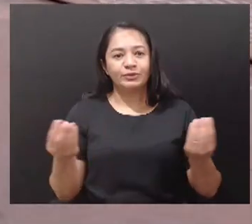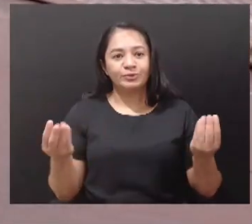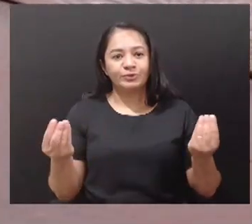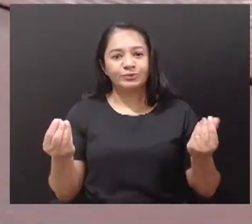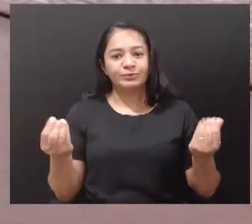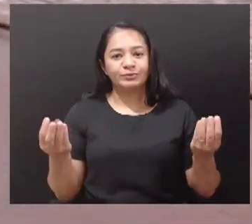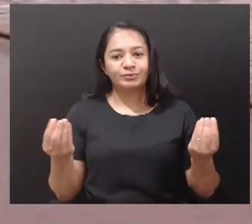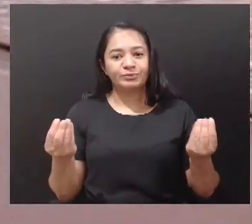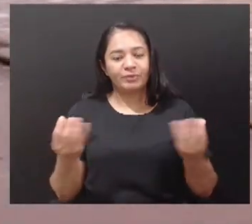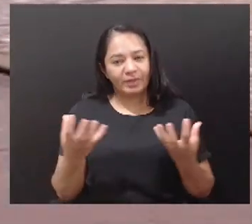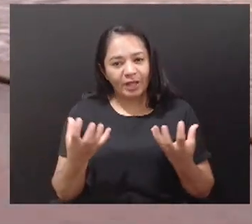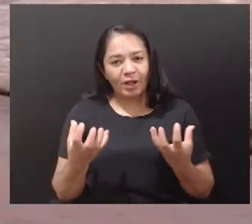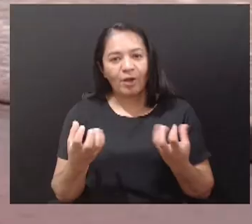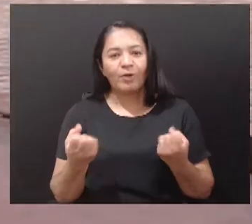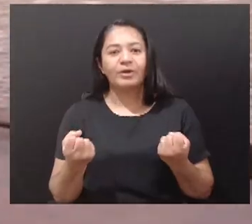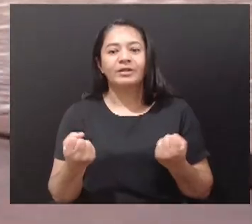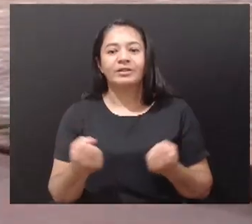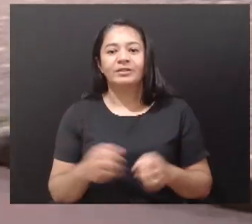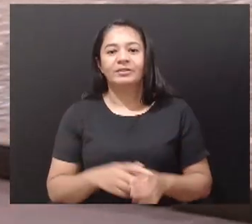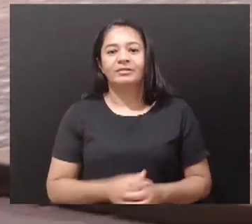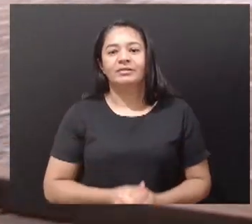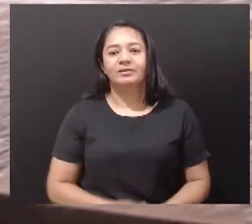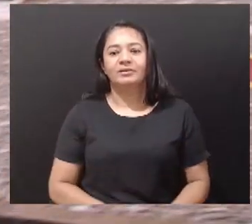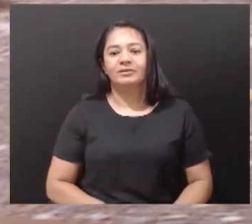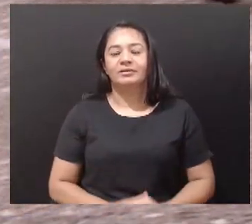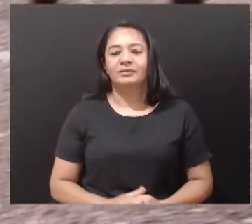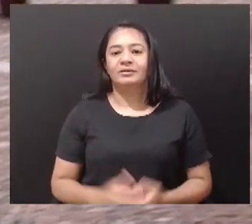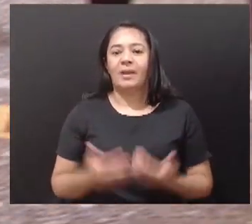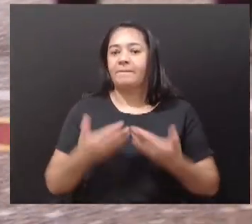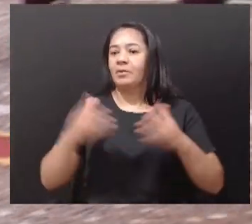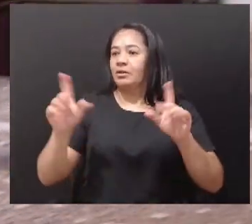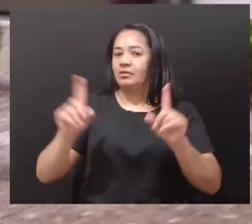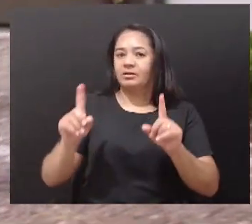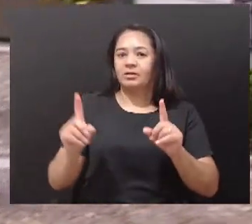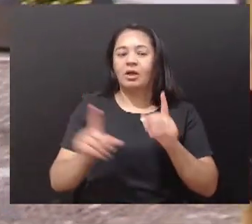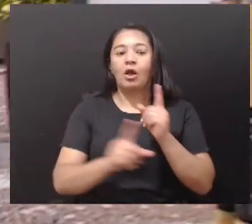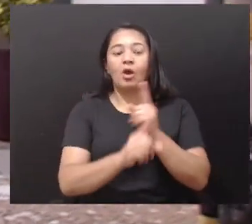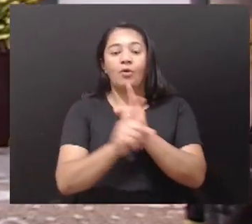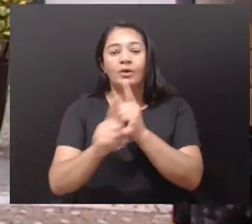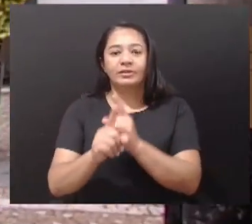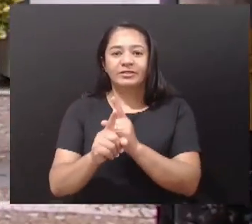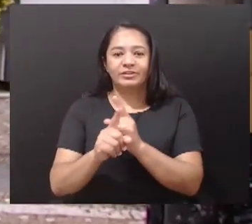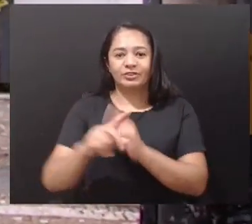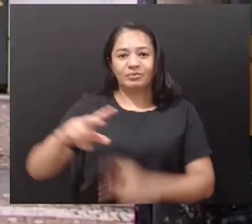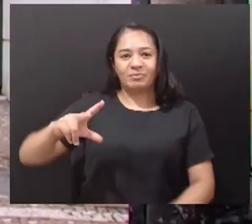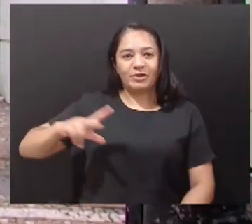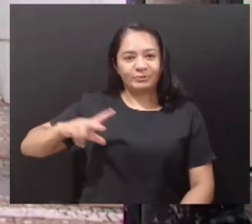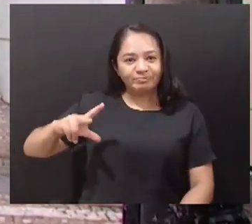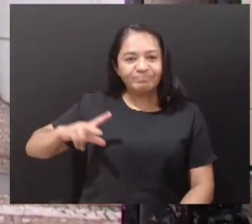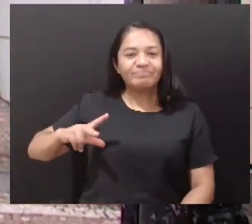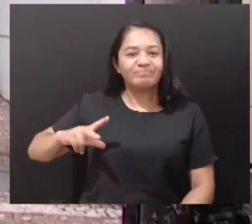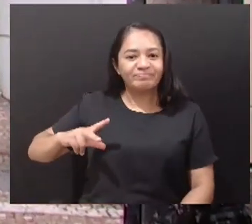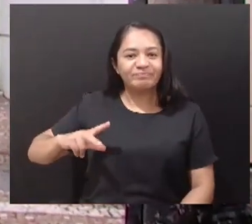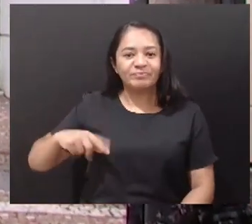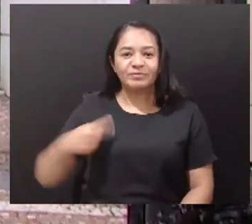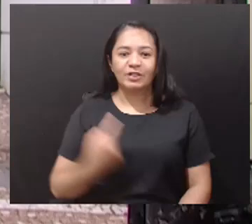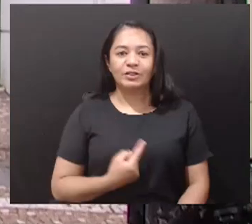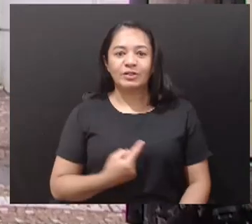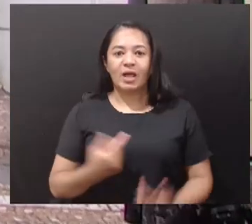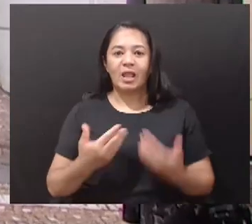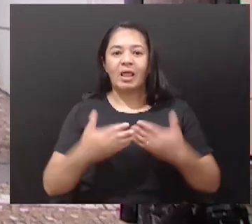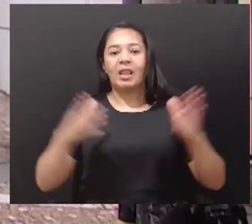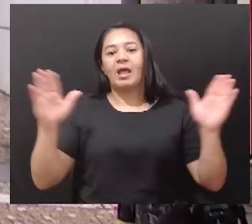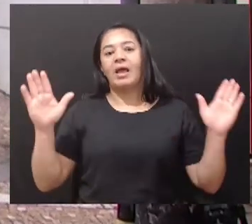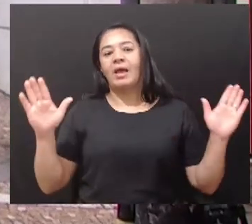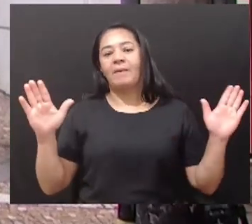acolhedor. Não é porta aberta, a pessoa vem aqui depois de agendar. É um atendimento muito exclusivo, né? Então, pra gente abrir para todo mundo,